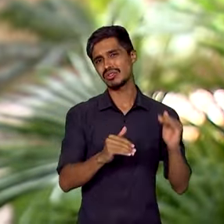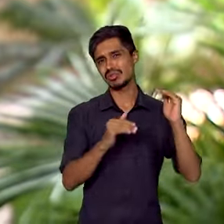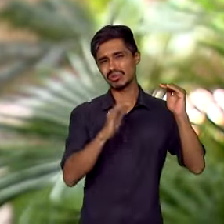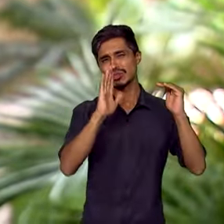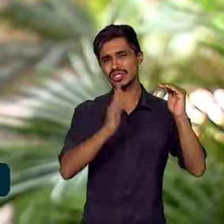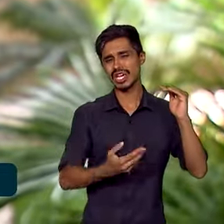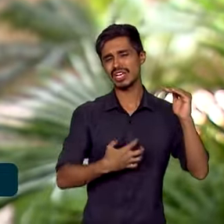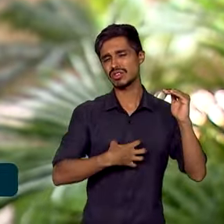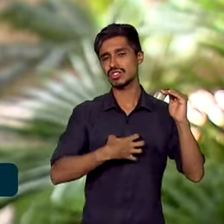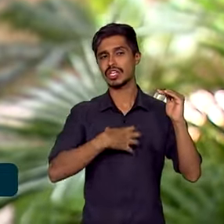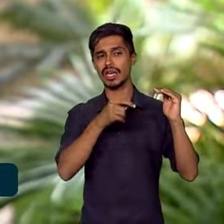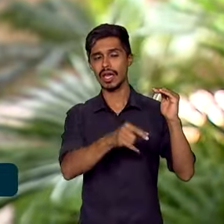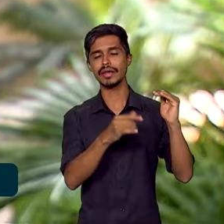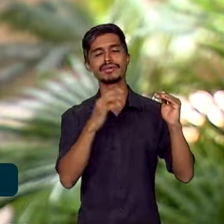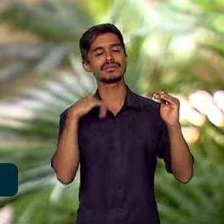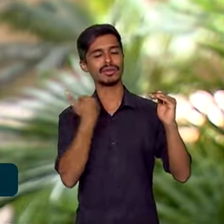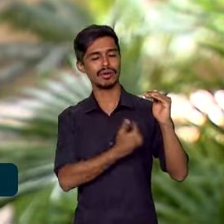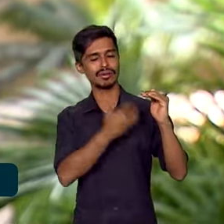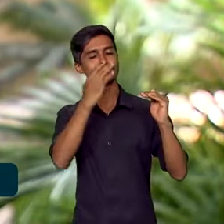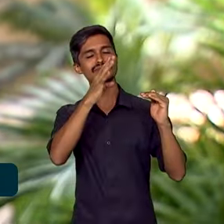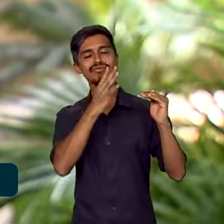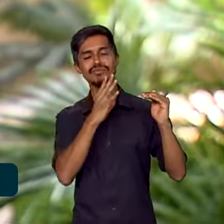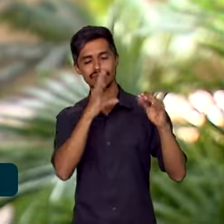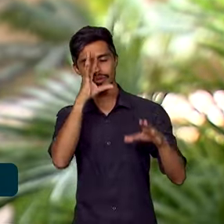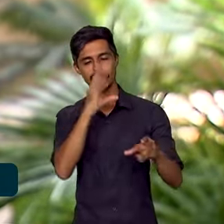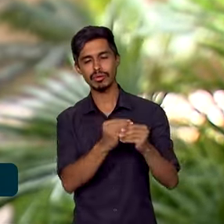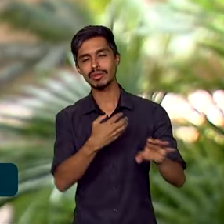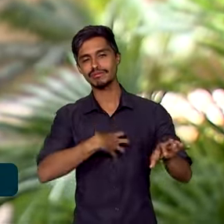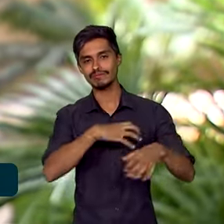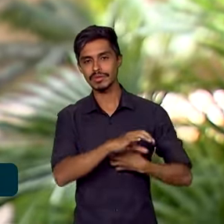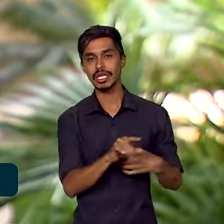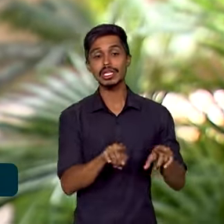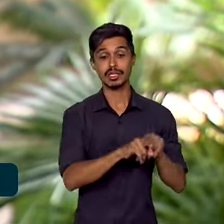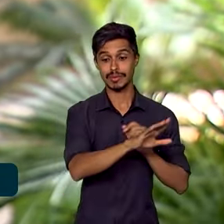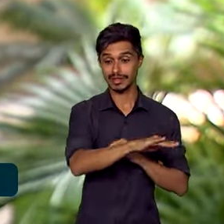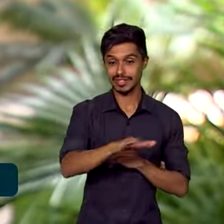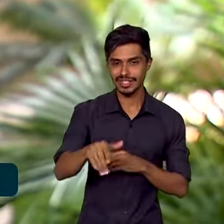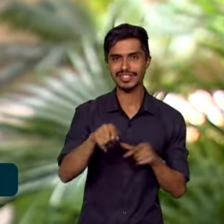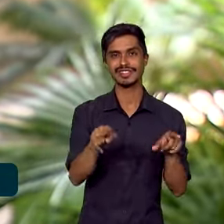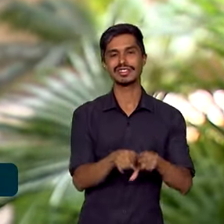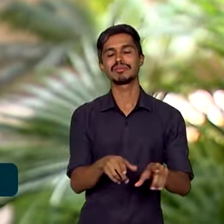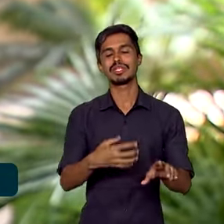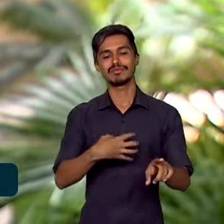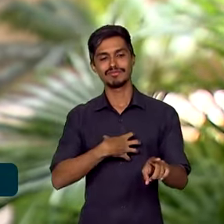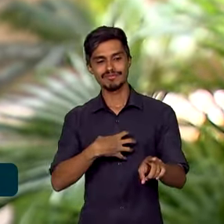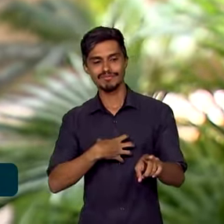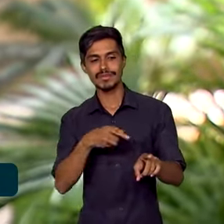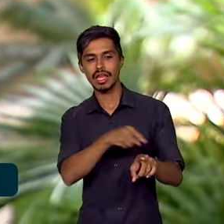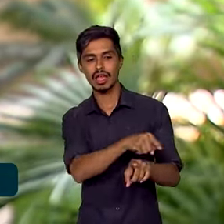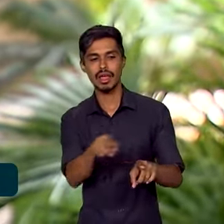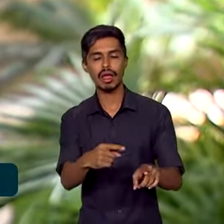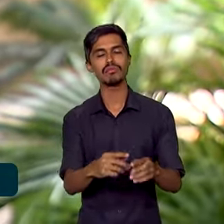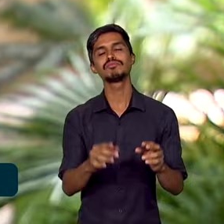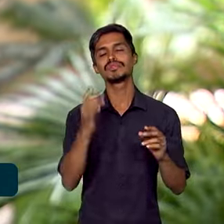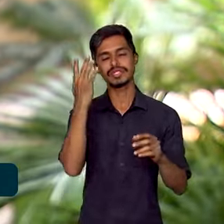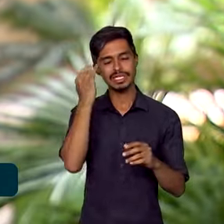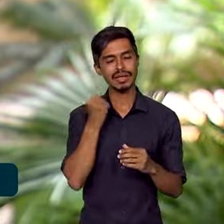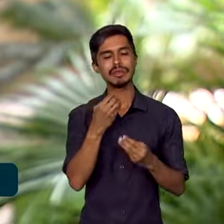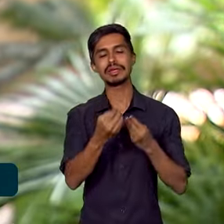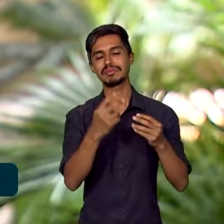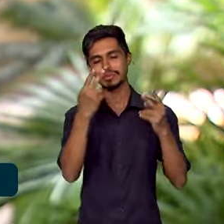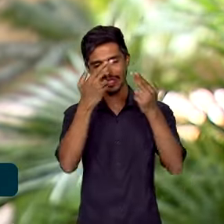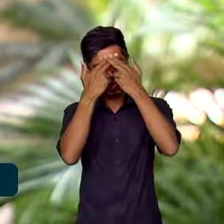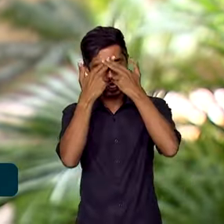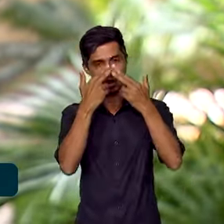eles estavam nessa situação de conflito, e das crianças também, assim, estão dentro do padrão esperado. E